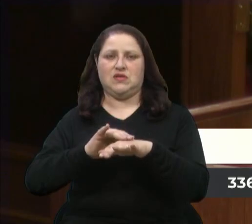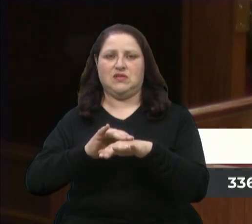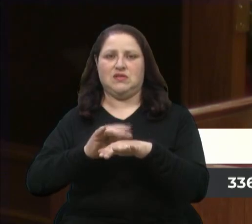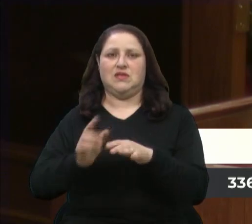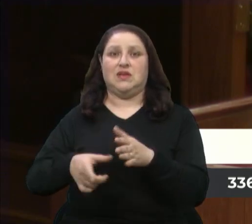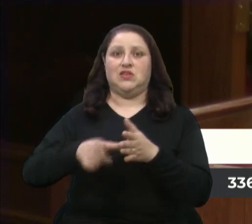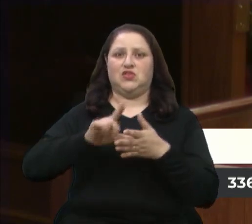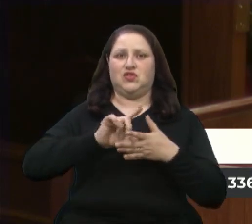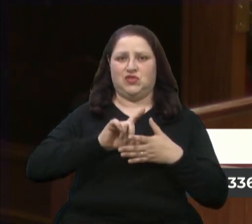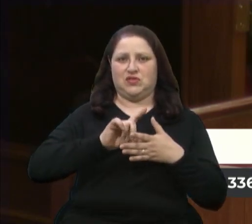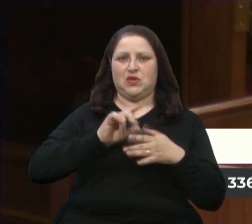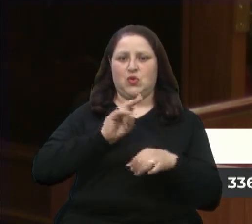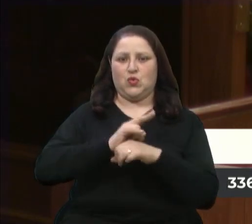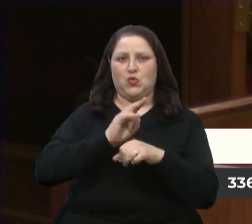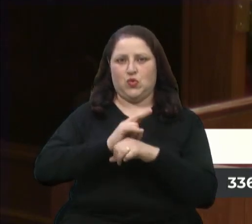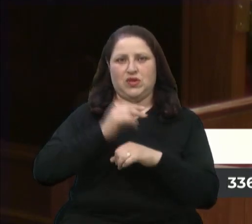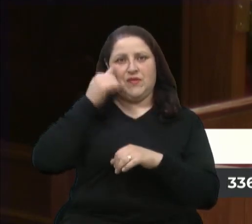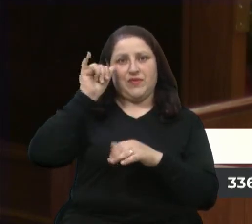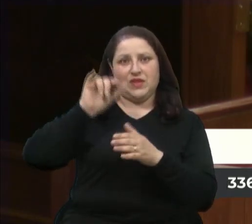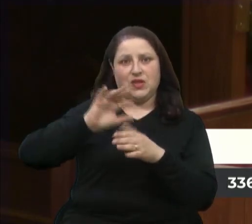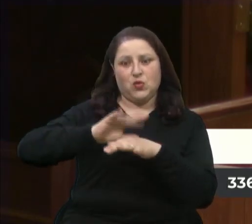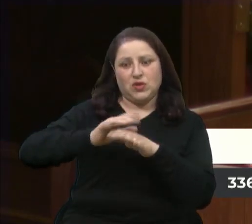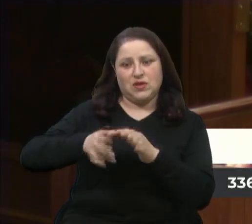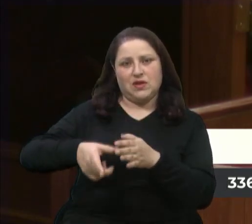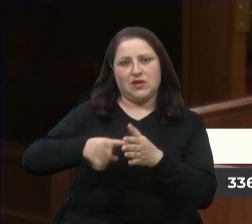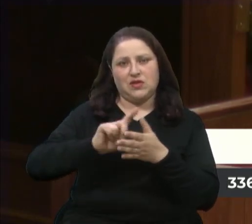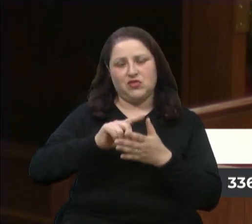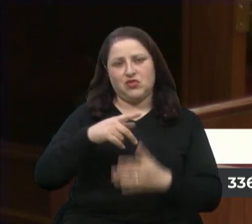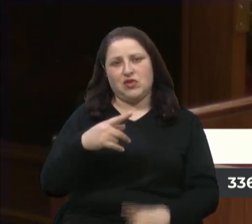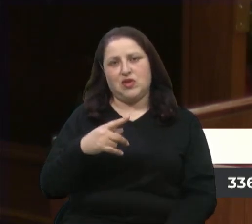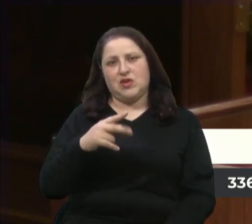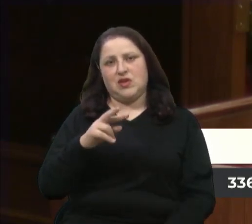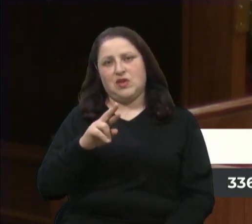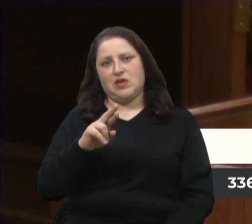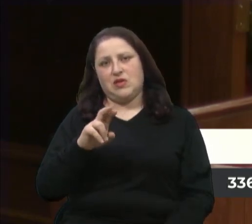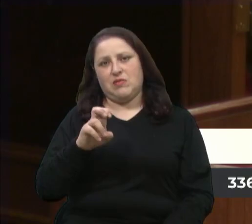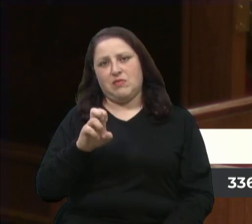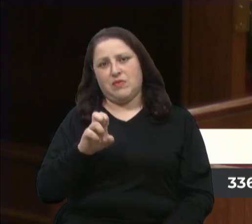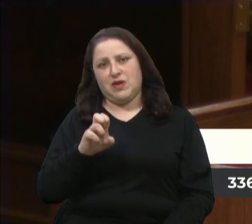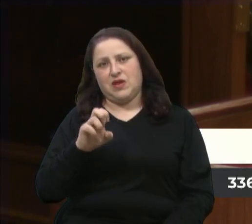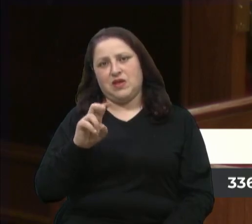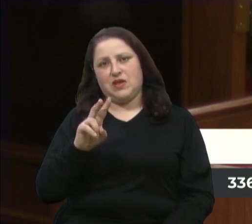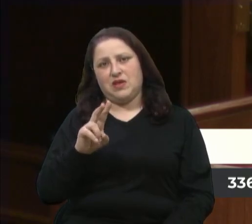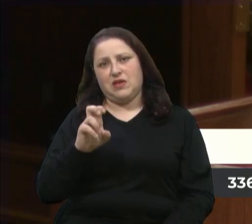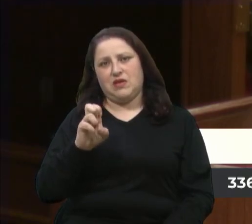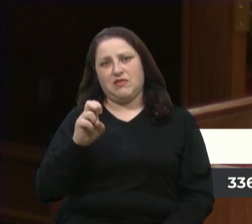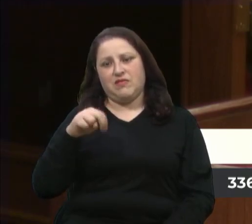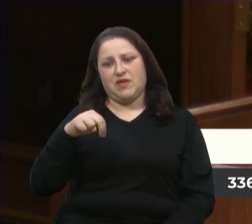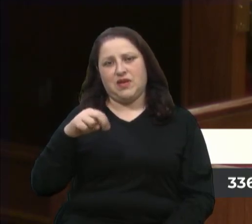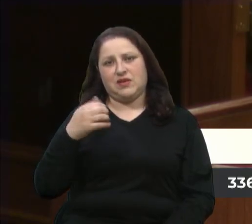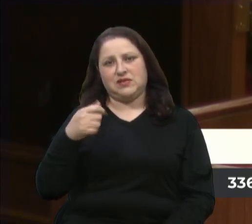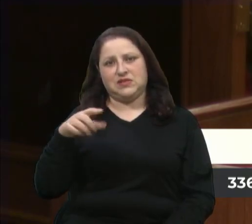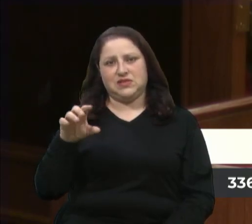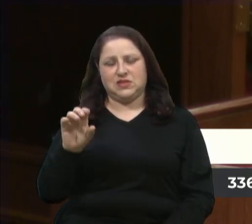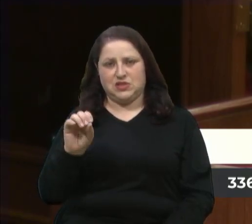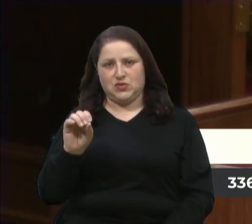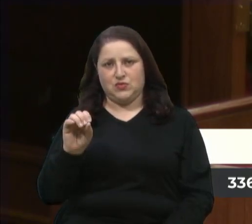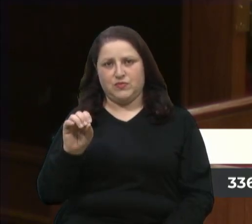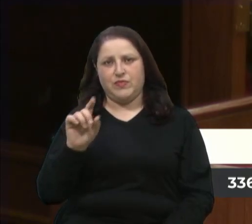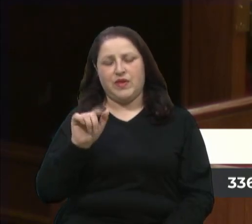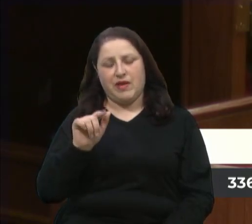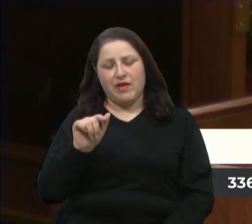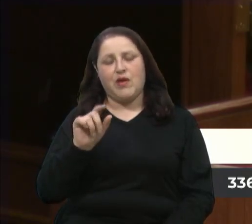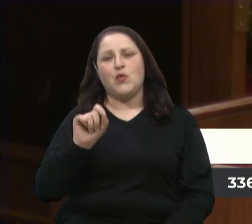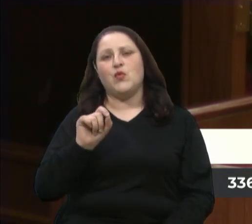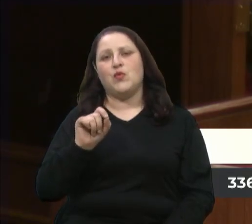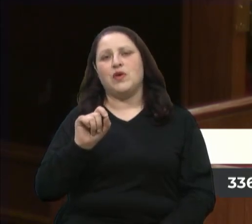a gente trabalhar e discutir talvez mais, e buscar mais solução, é na prevenção, não deixar as